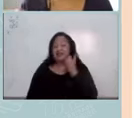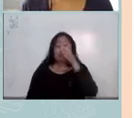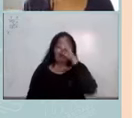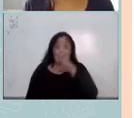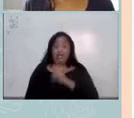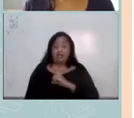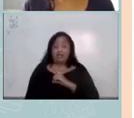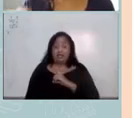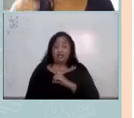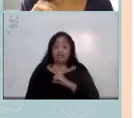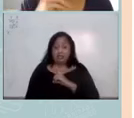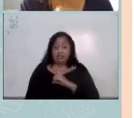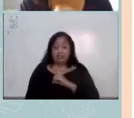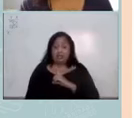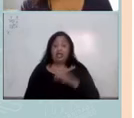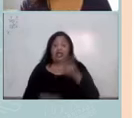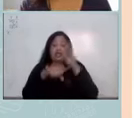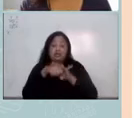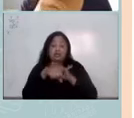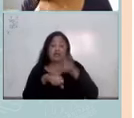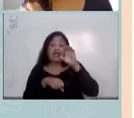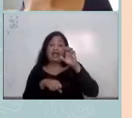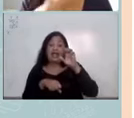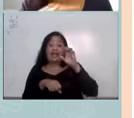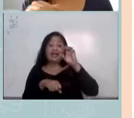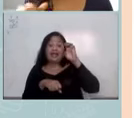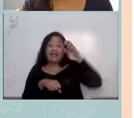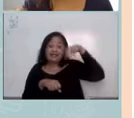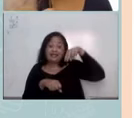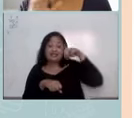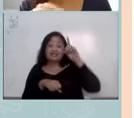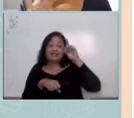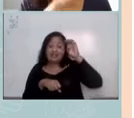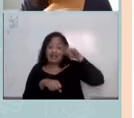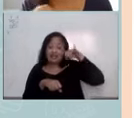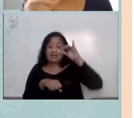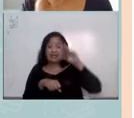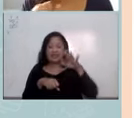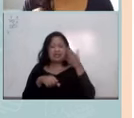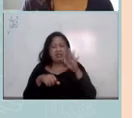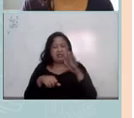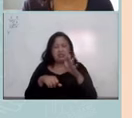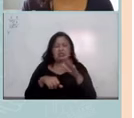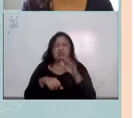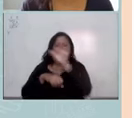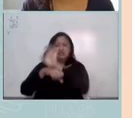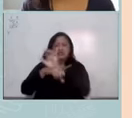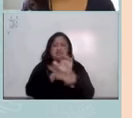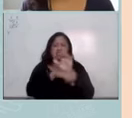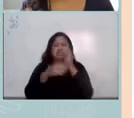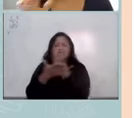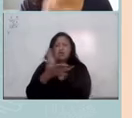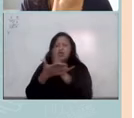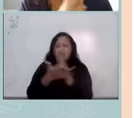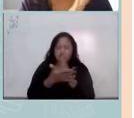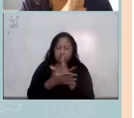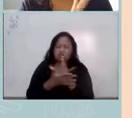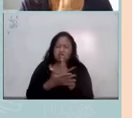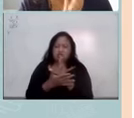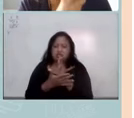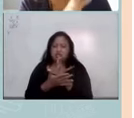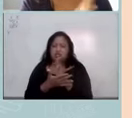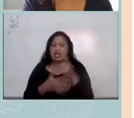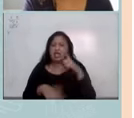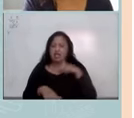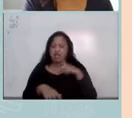uma doença endêmica em algumas regiões aqui do Brasil. Ali na região do Centro-Oeste, em alguns estados da região Sudeste também, né? Ela é